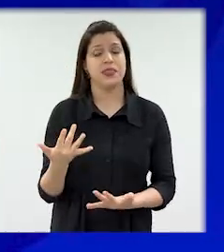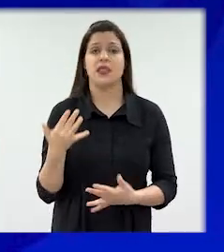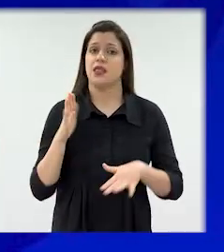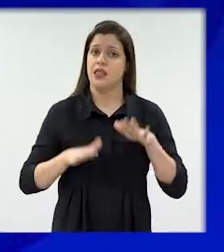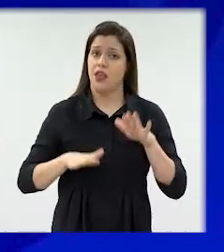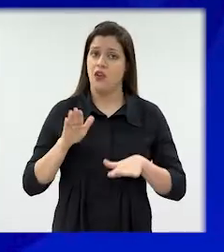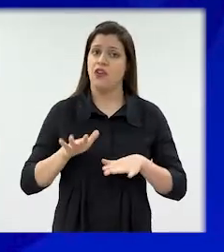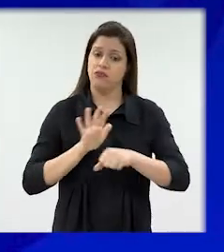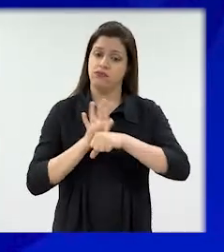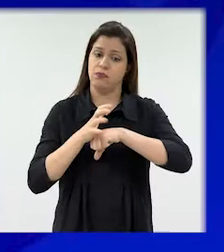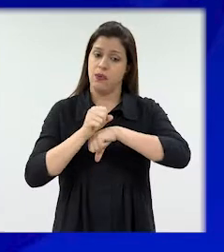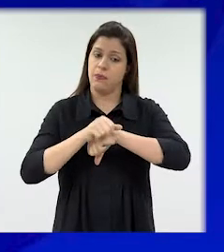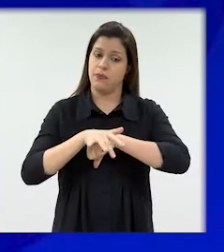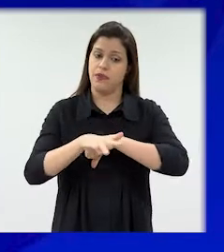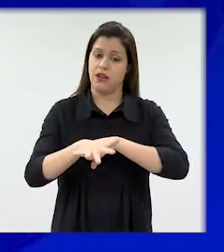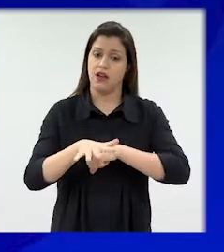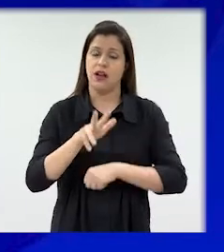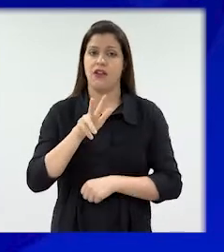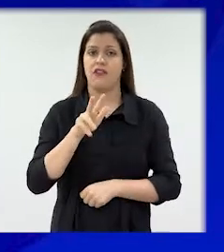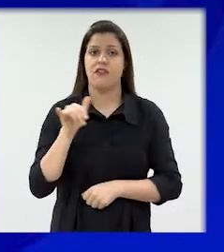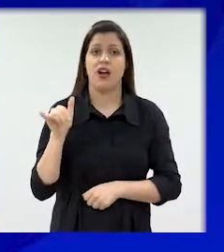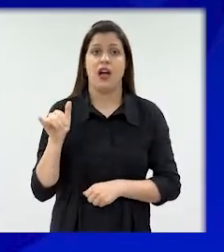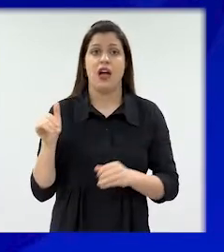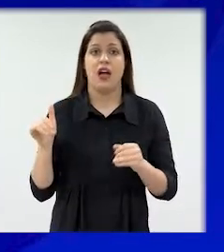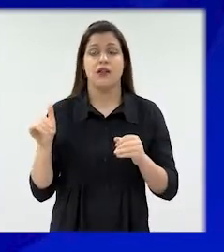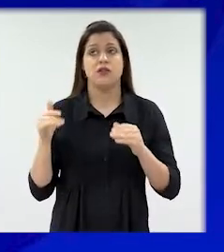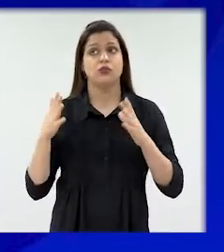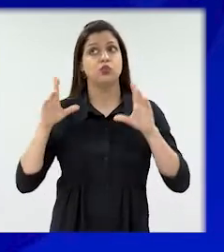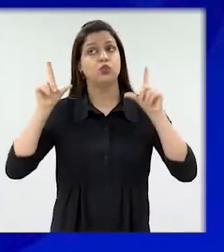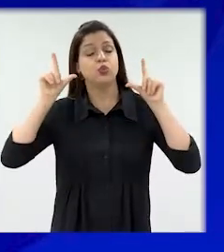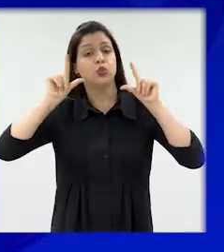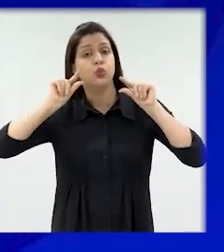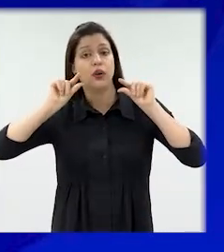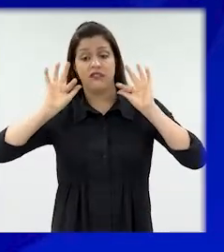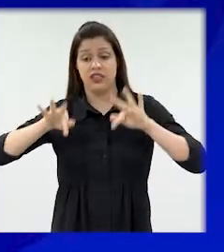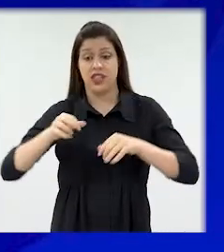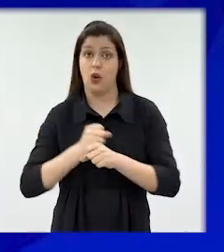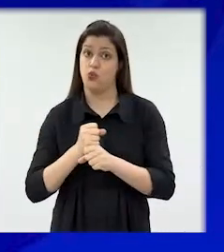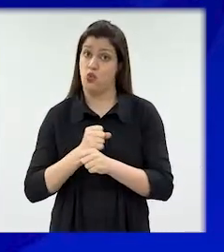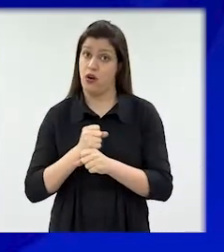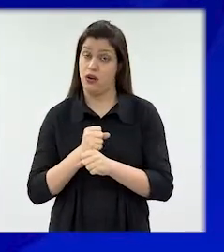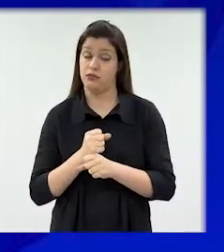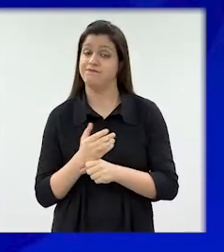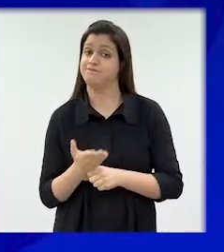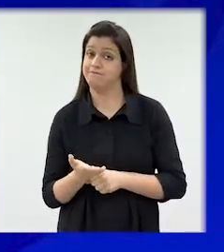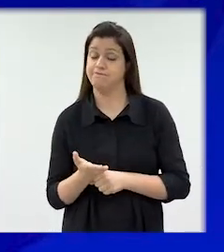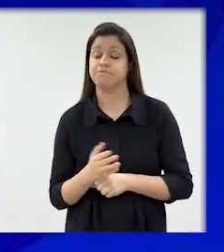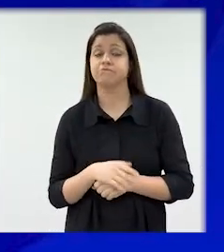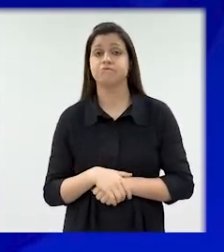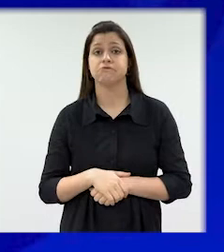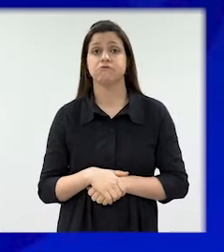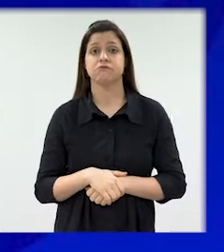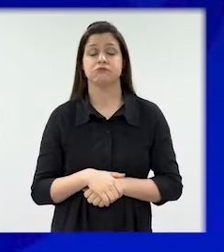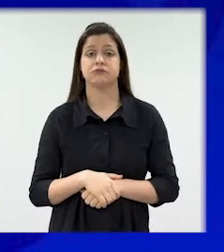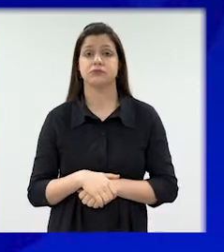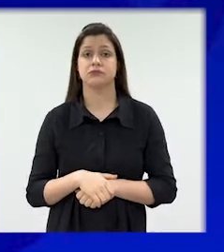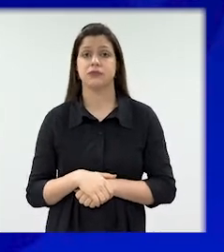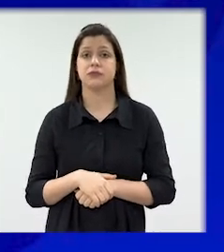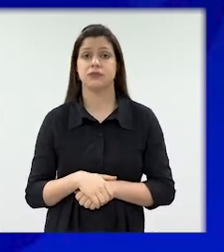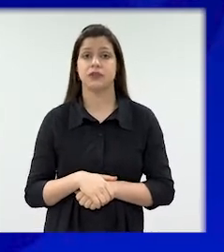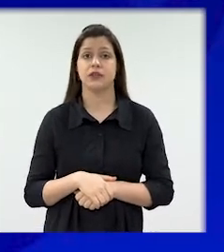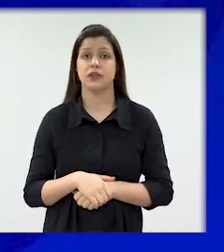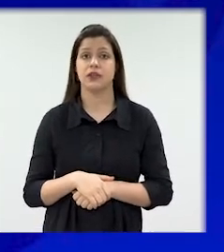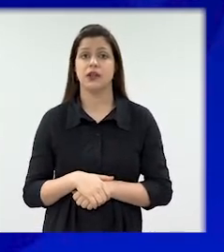que essa pandemia vai arrefecer daqui para o final do ano. Então, qualquer alteração que se